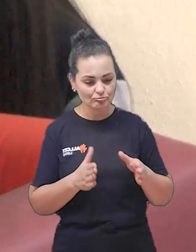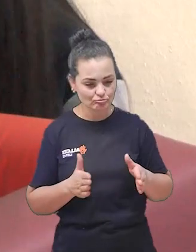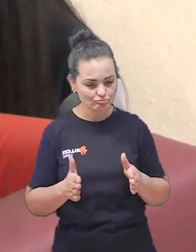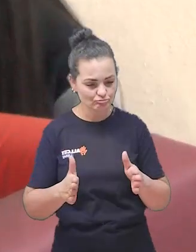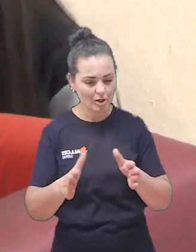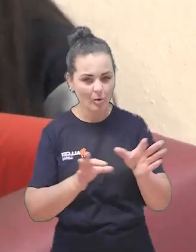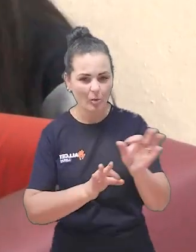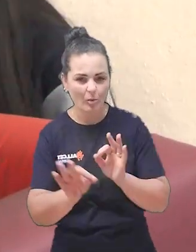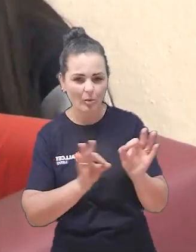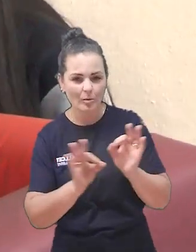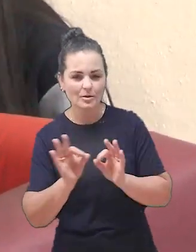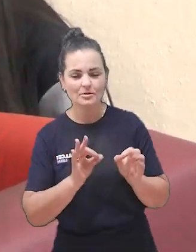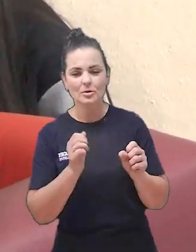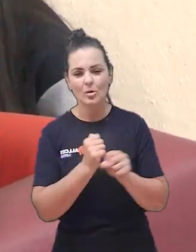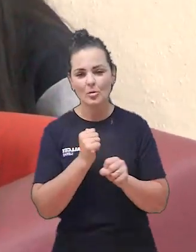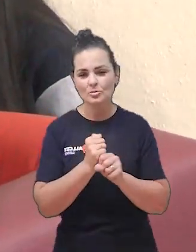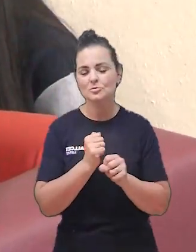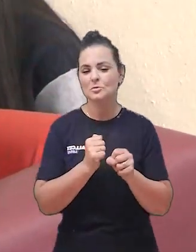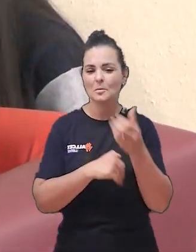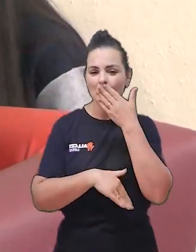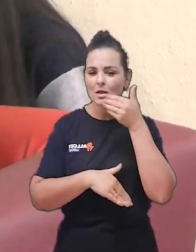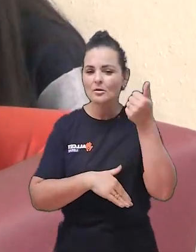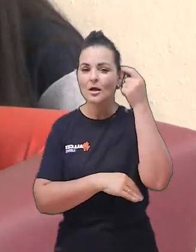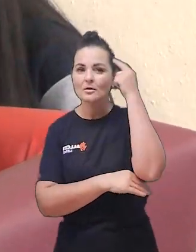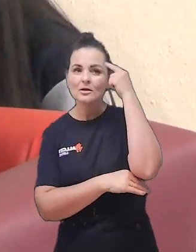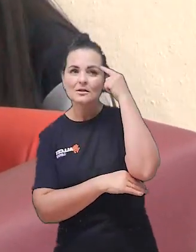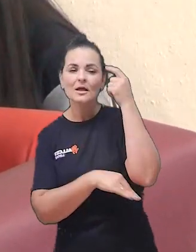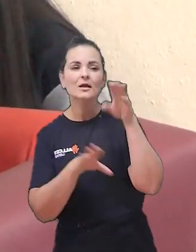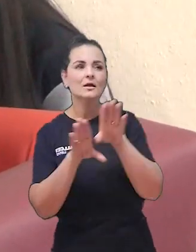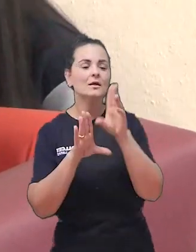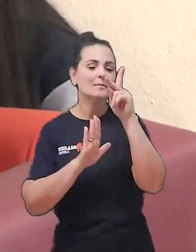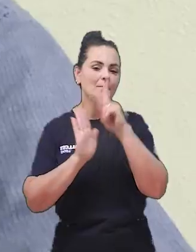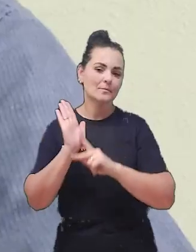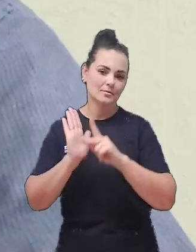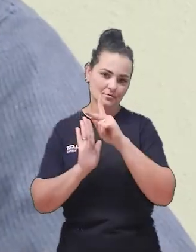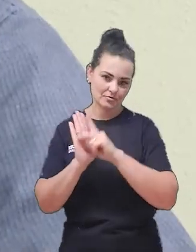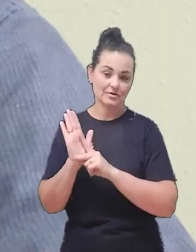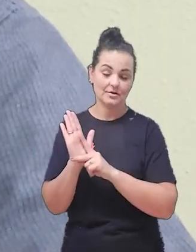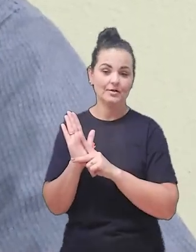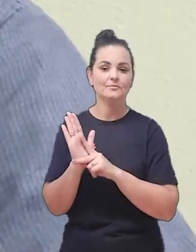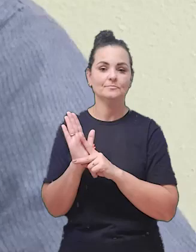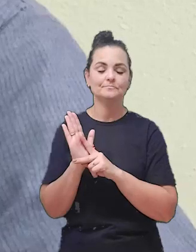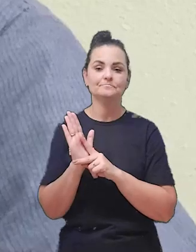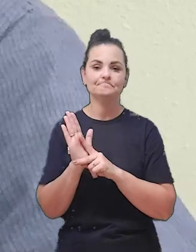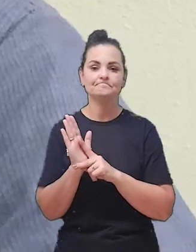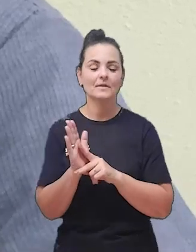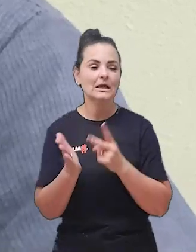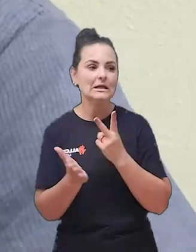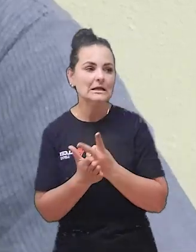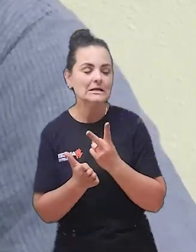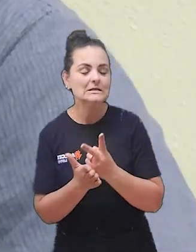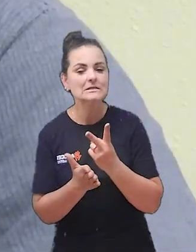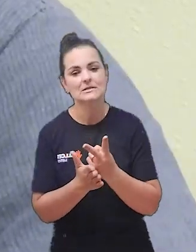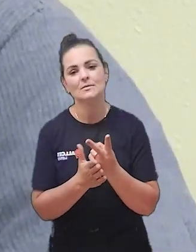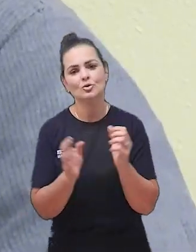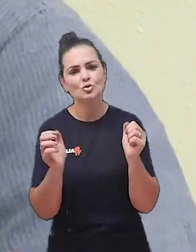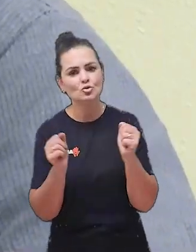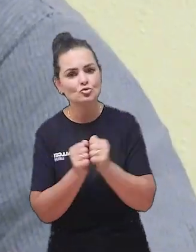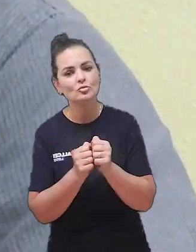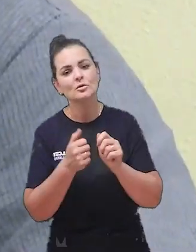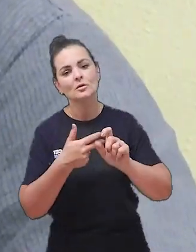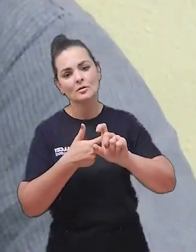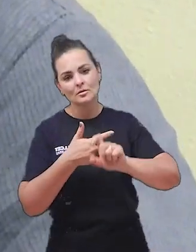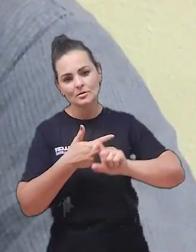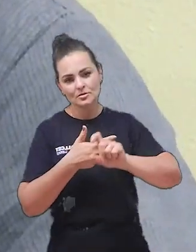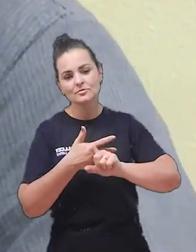tenta melhorar com ideias, com projetos até, e buscando junto ao Executivo para